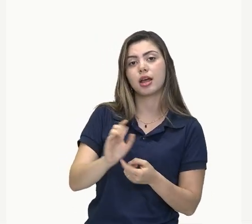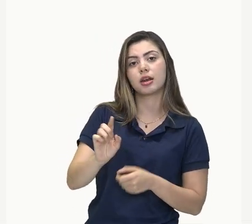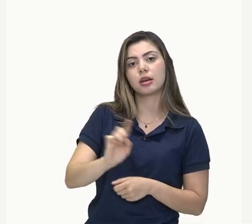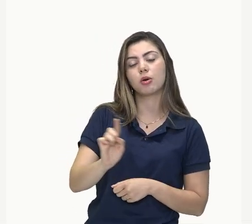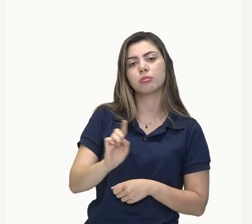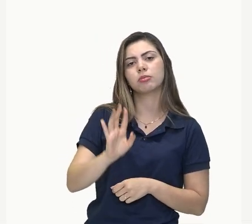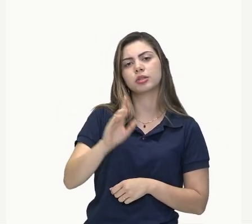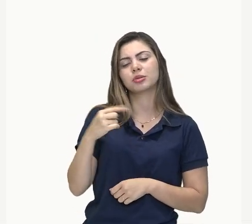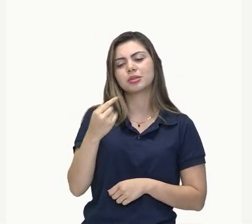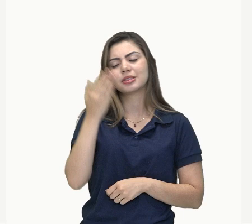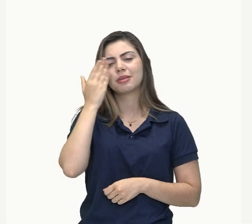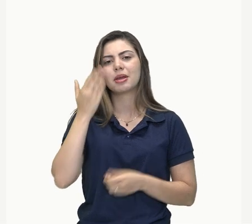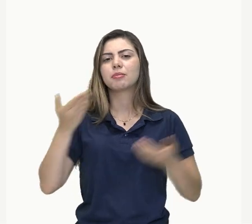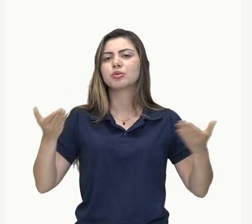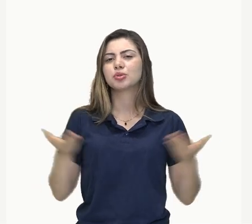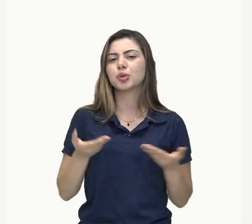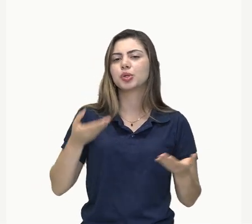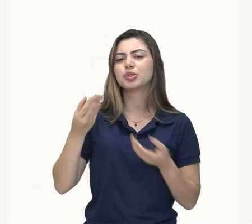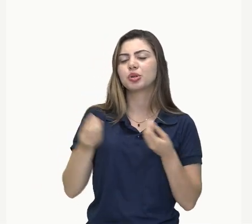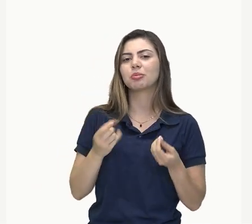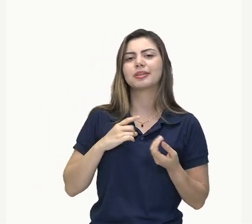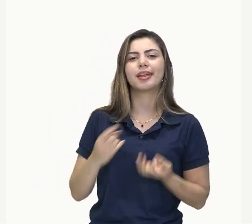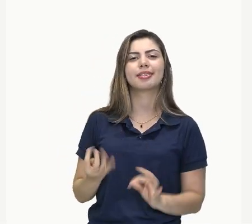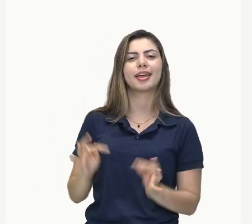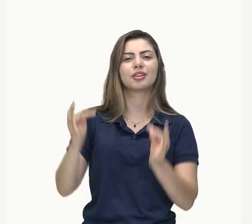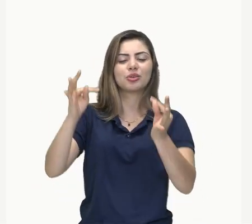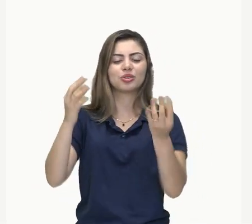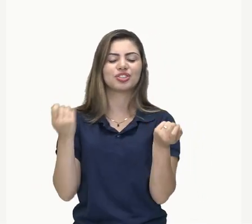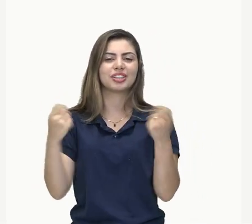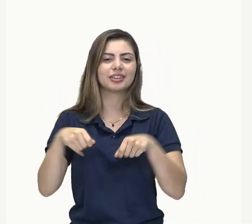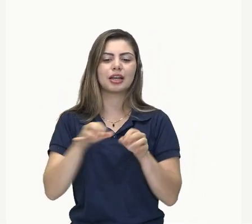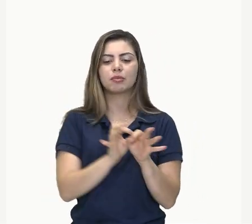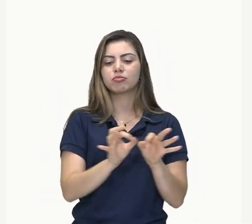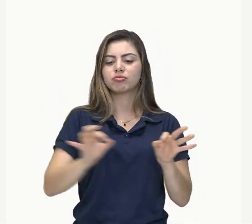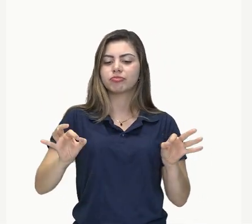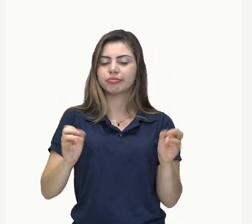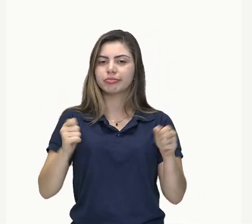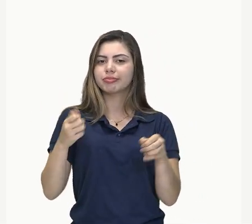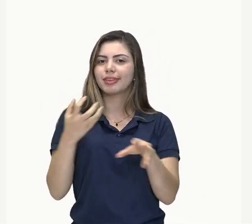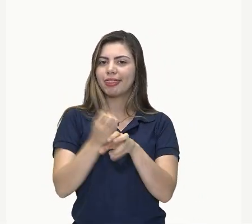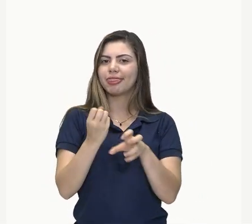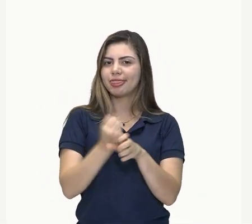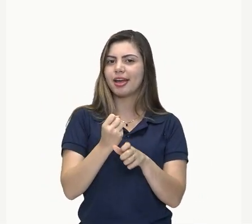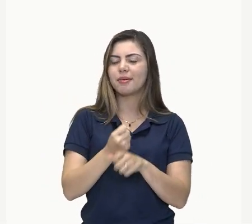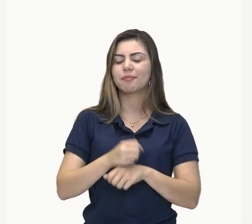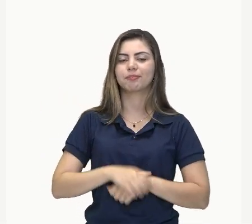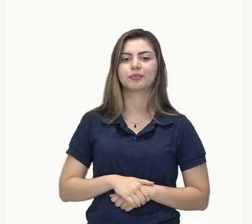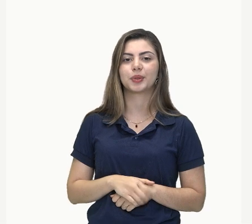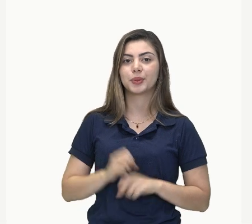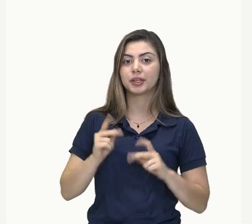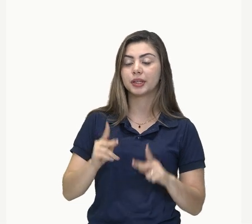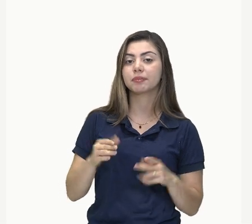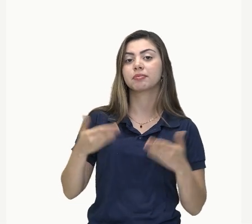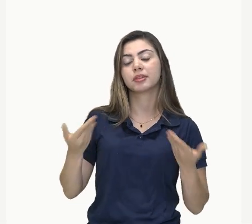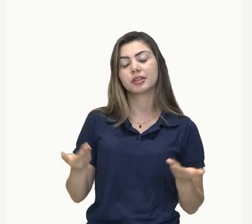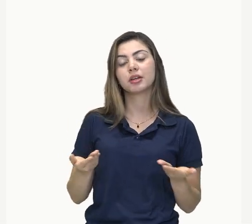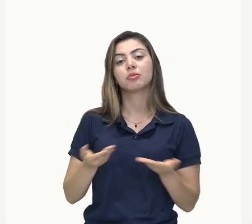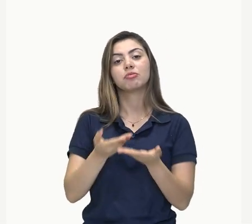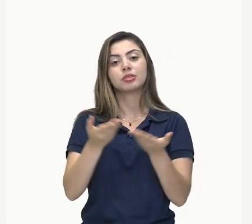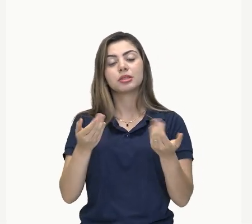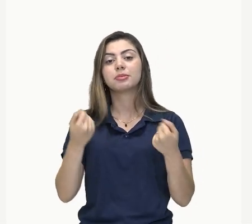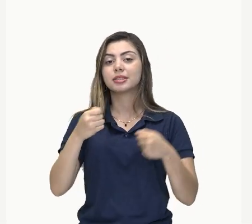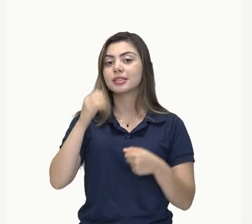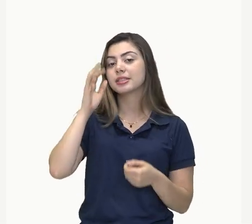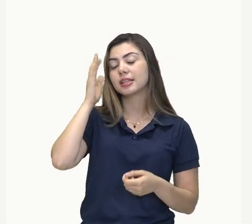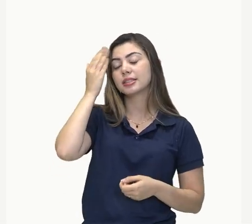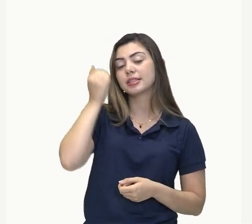mais hoje que nós temos aí auxílio da tecnologia, a gente consegue calcular o comprimento de um arco, tá bom? Então saiba que dá sim